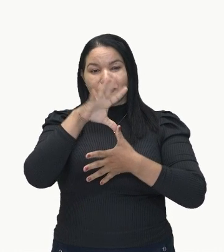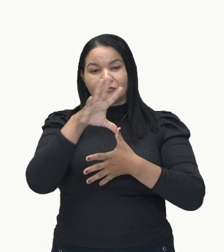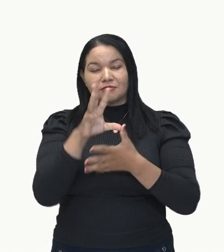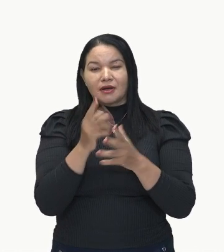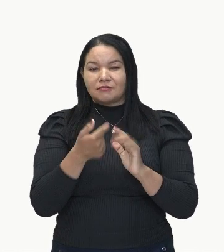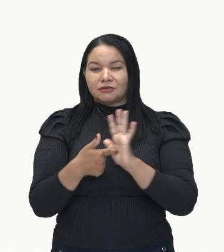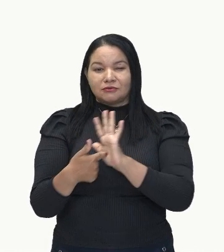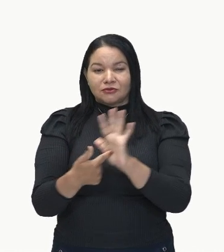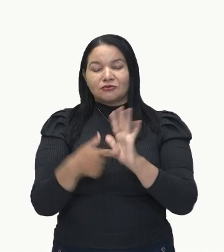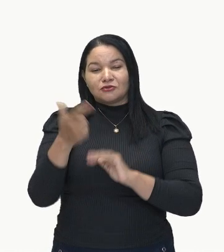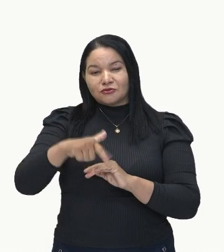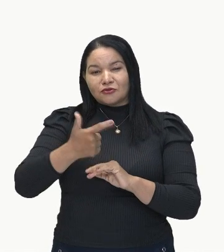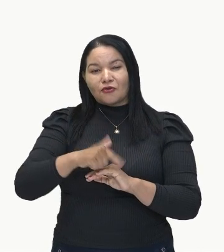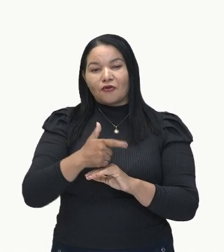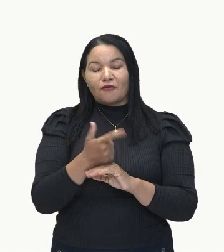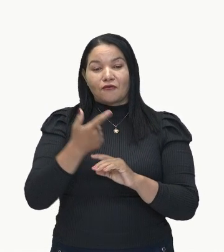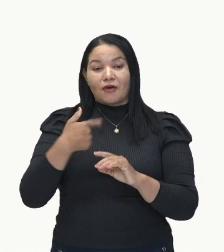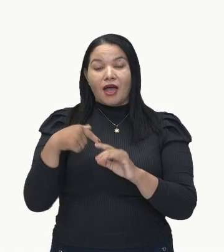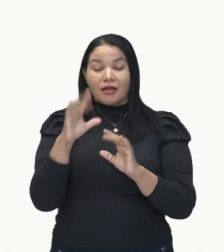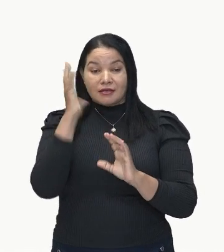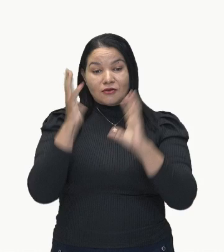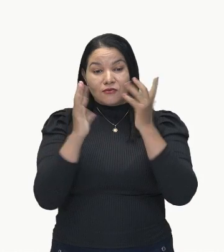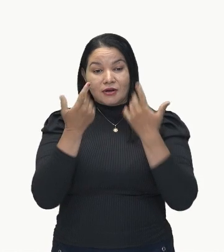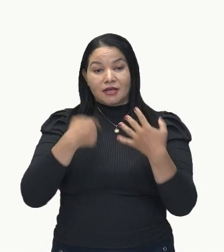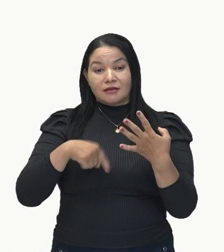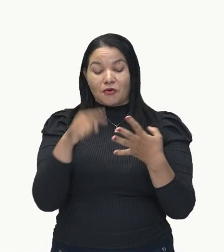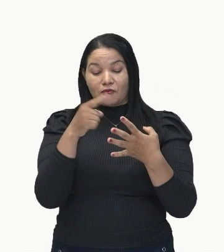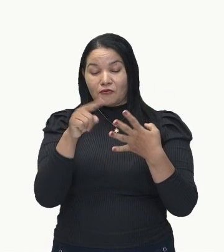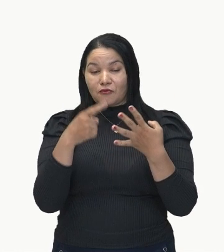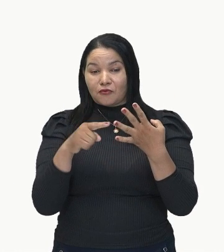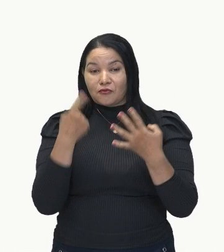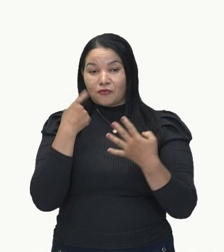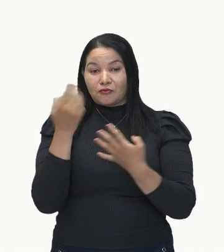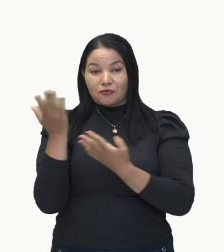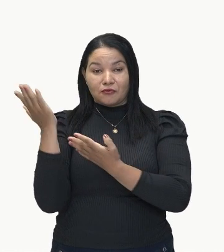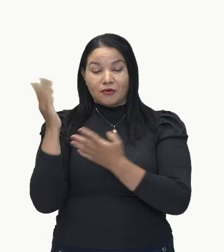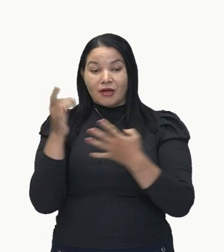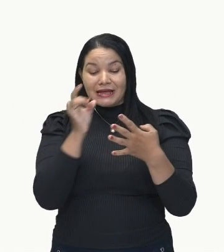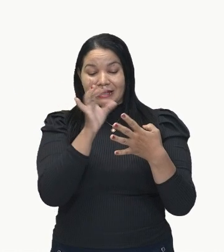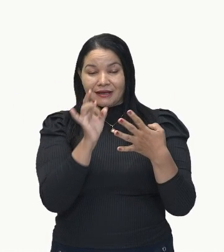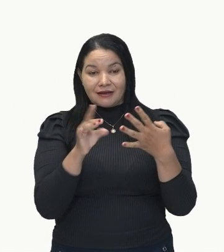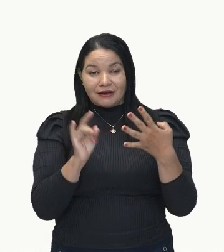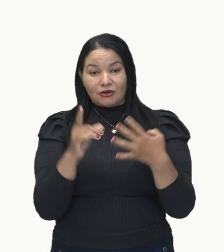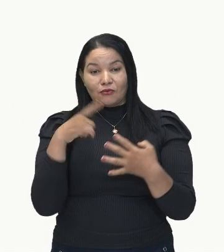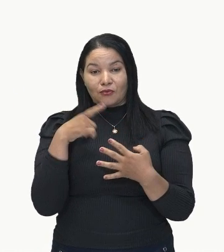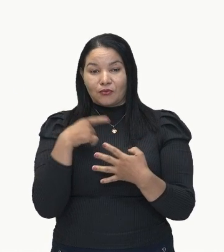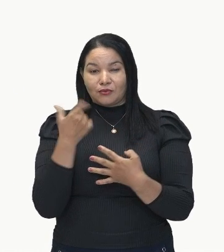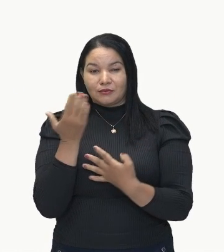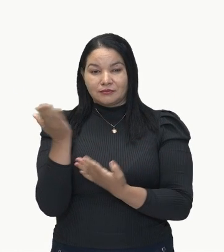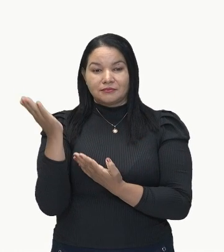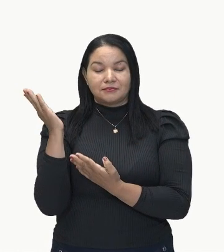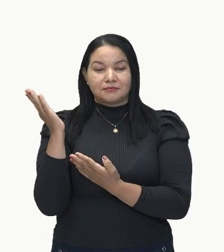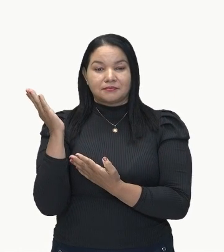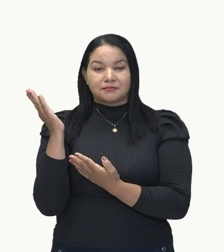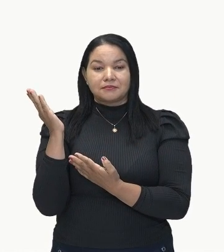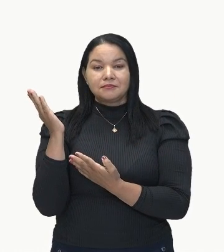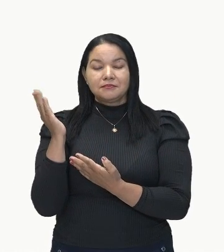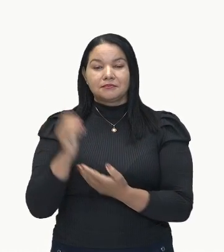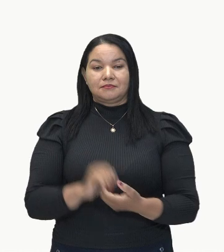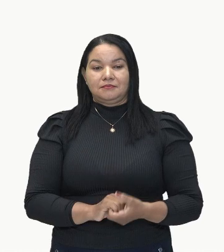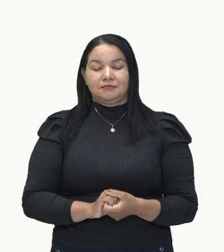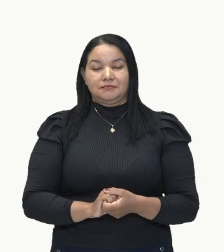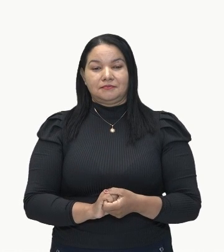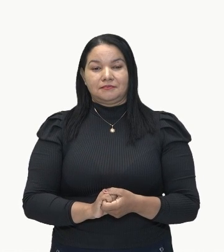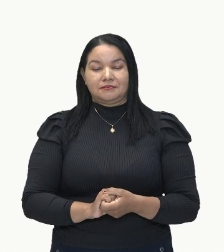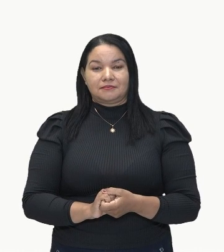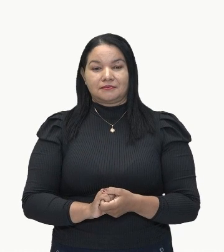clima equatorial, o clima tropical, o clima desértico, o semiárido, o mediterrâneo e o frio